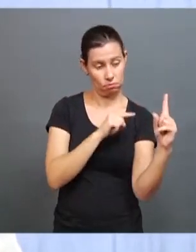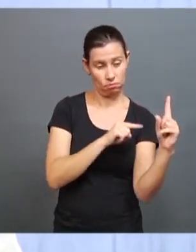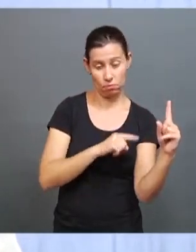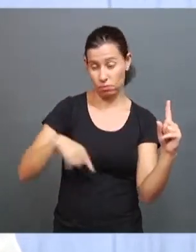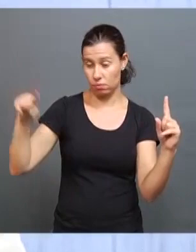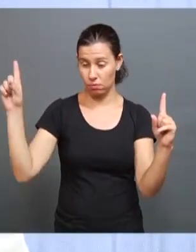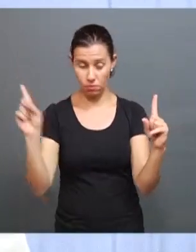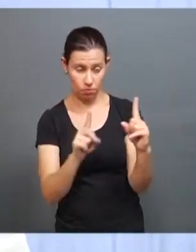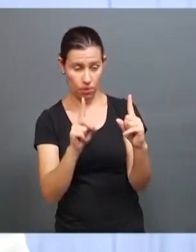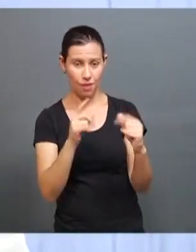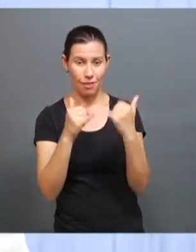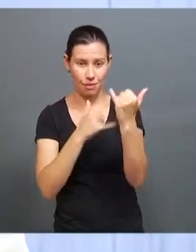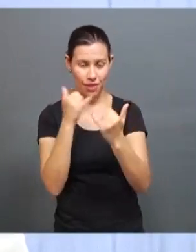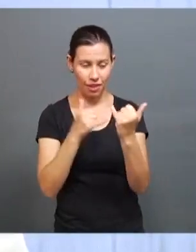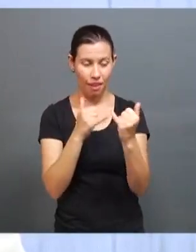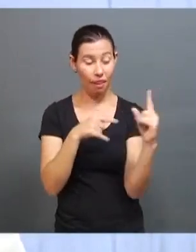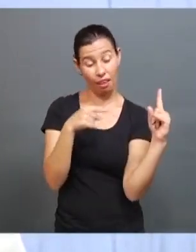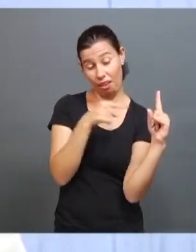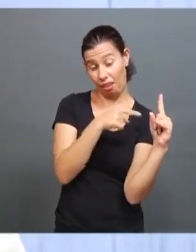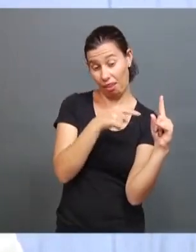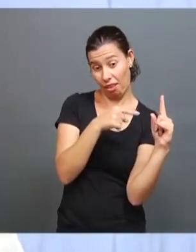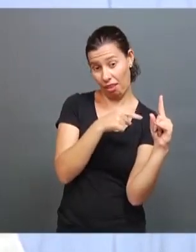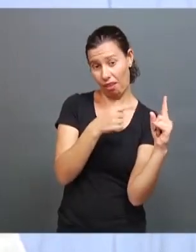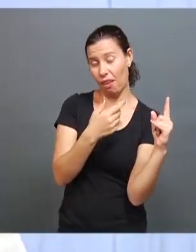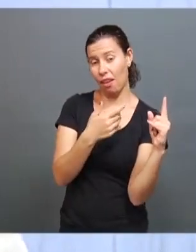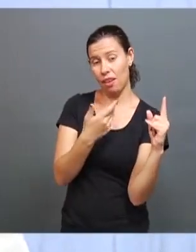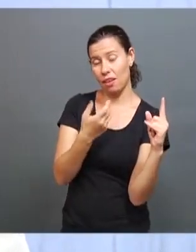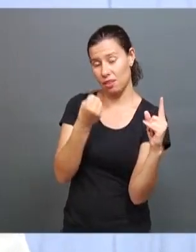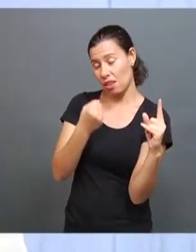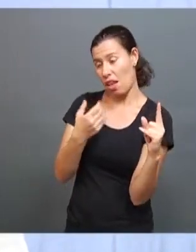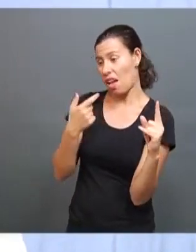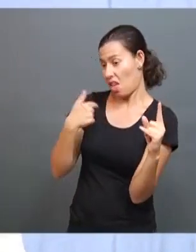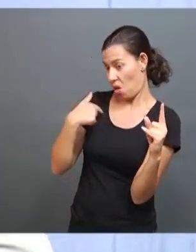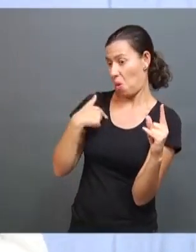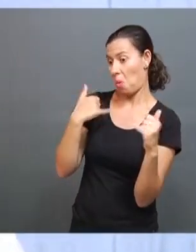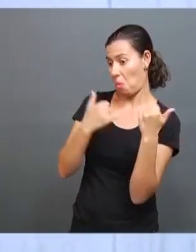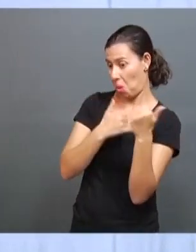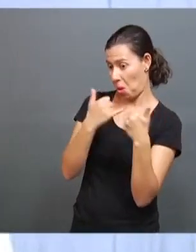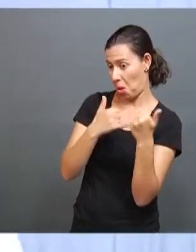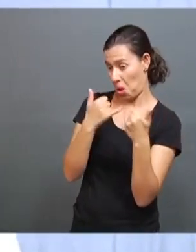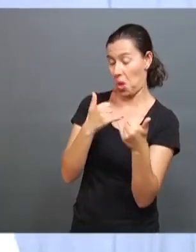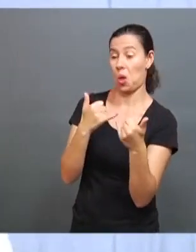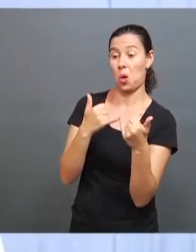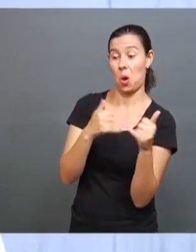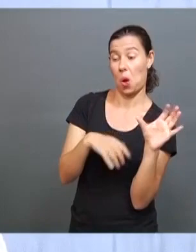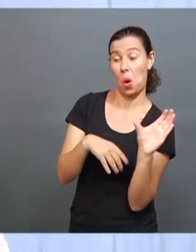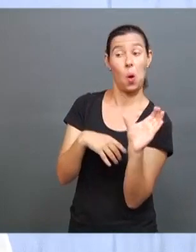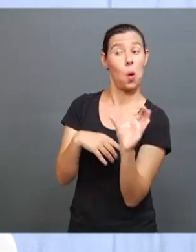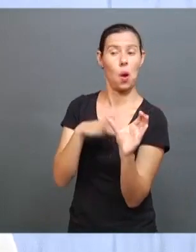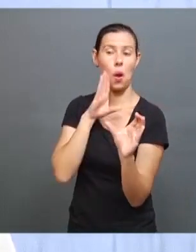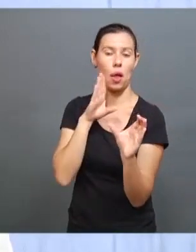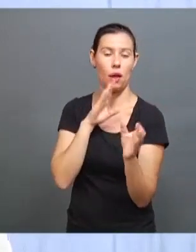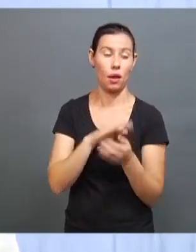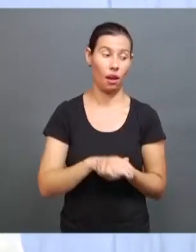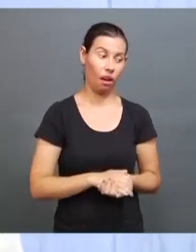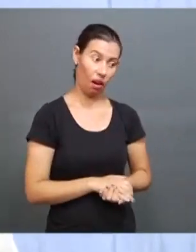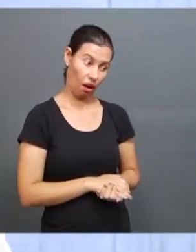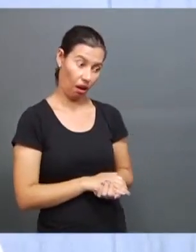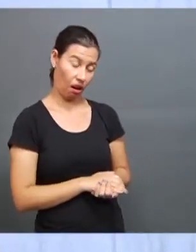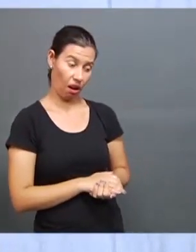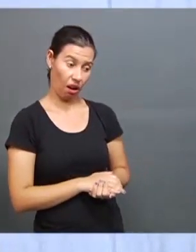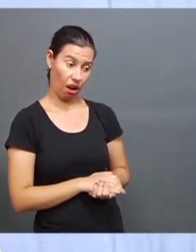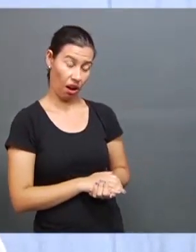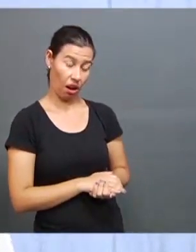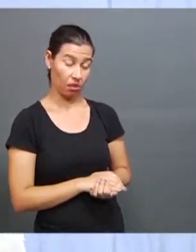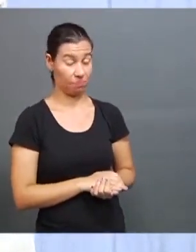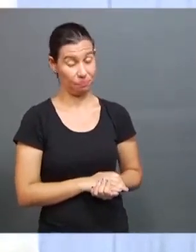que chegou, né? A gente tem a família mesmo, com outras crianças influenciando com os brinquedos e falando, não, o meu é muito